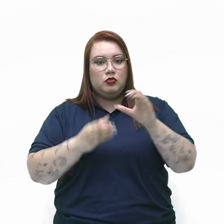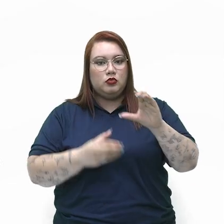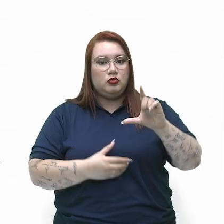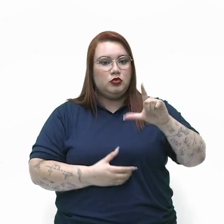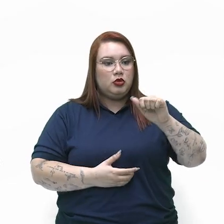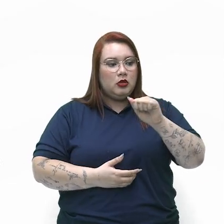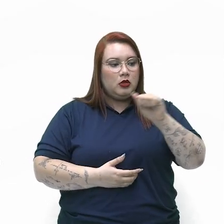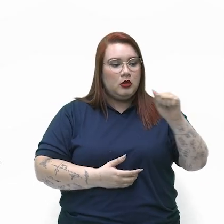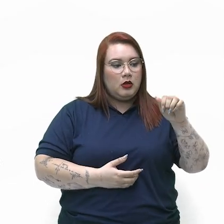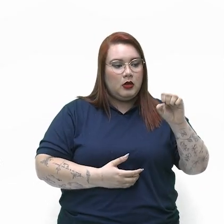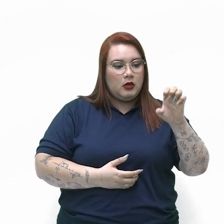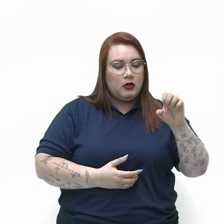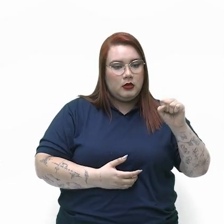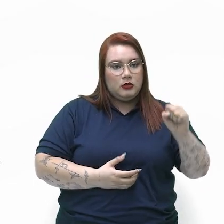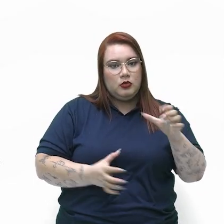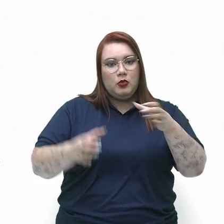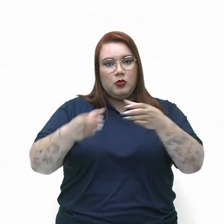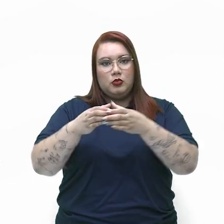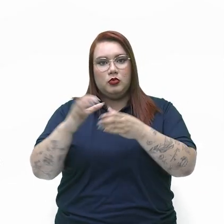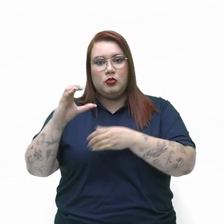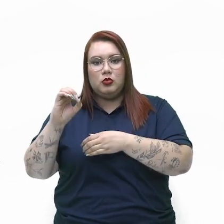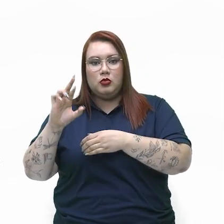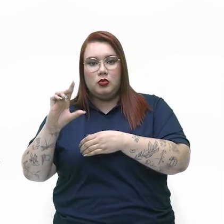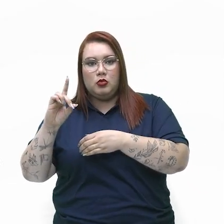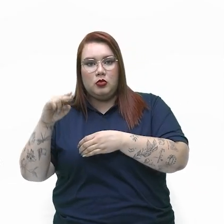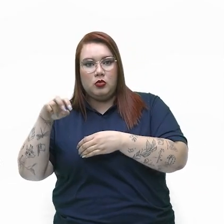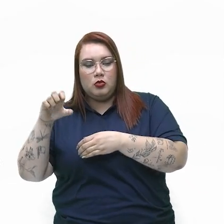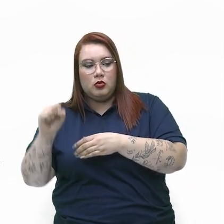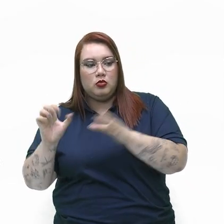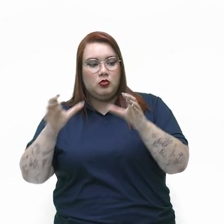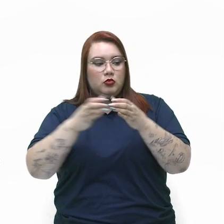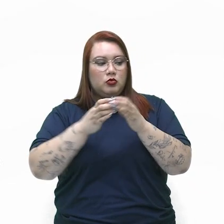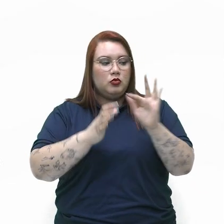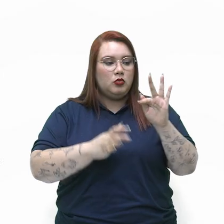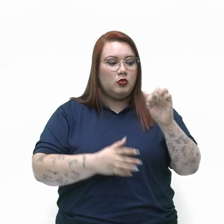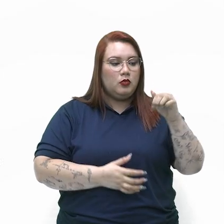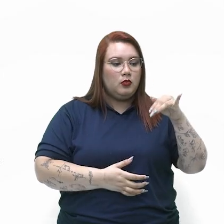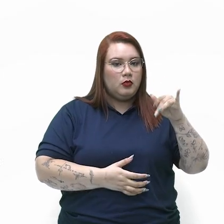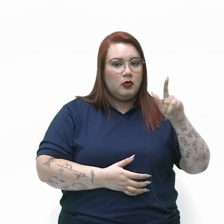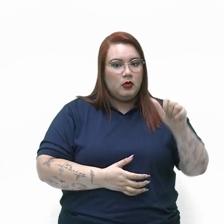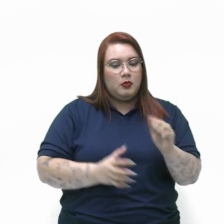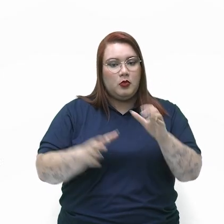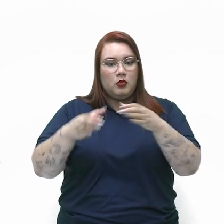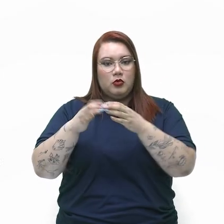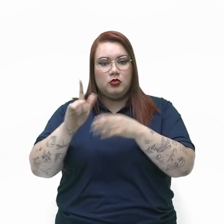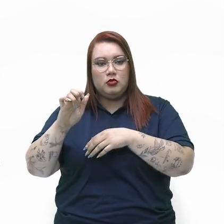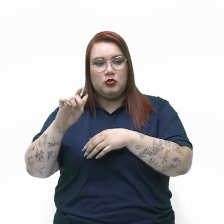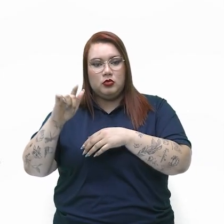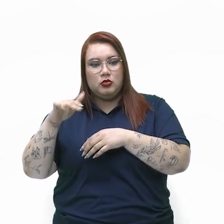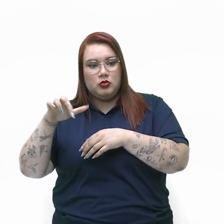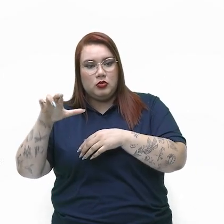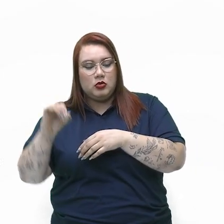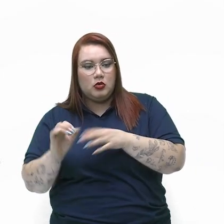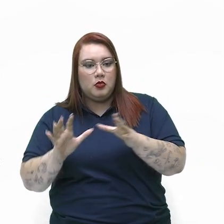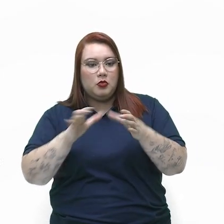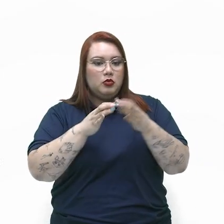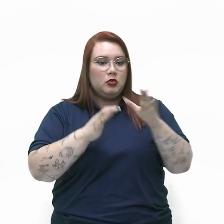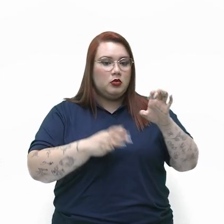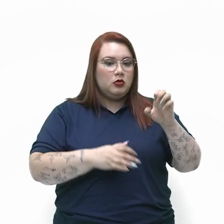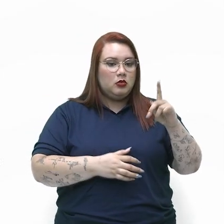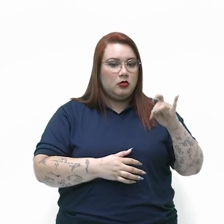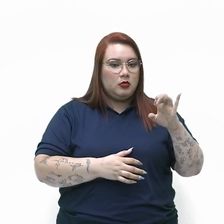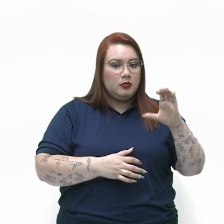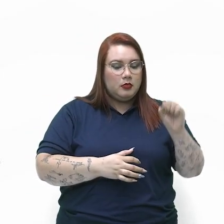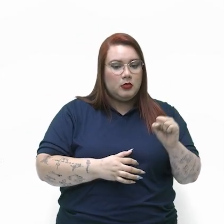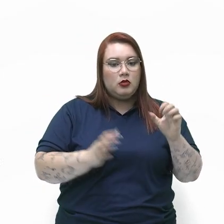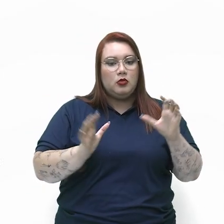um conjunto de ordens, ordens, conjunto de famílias, famílias de gêneros, gêneros de espécie, e espécie a gente